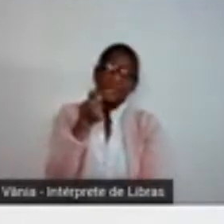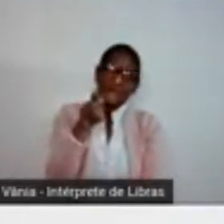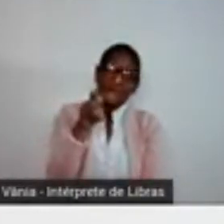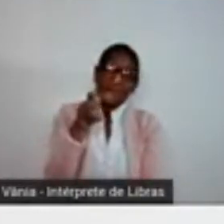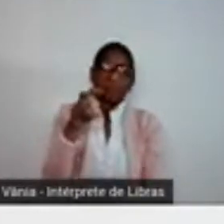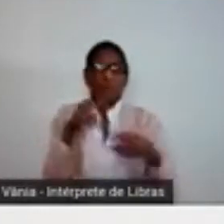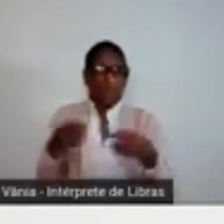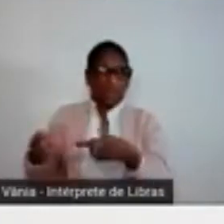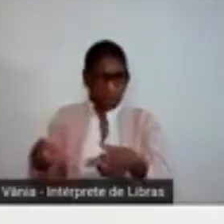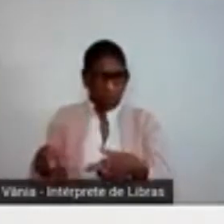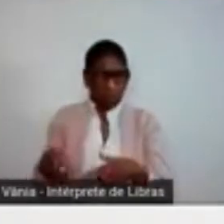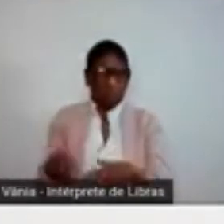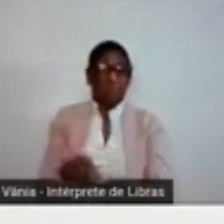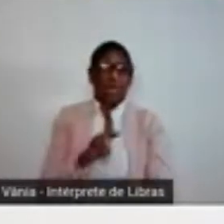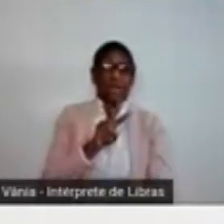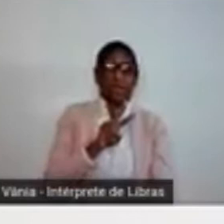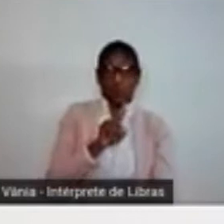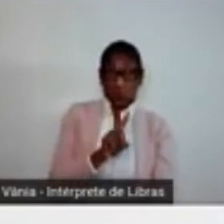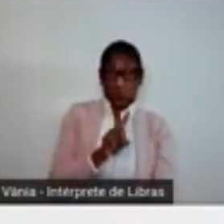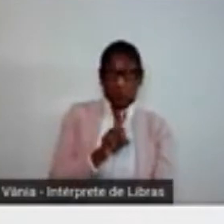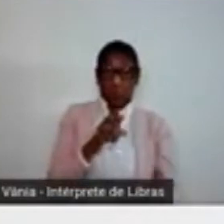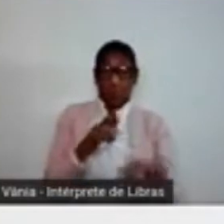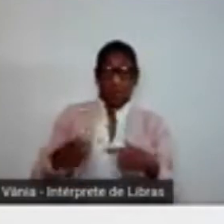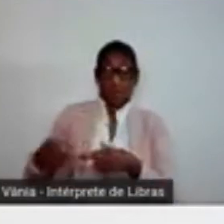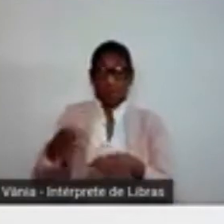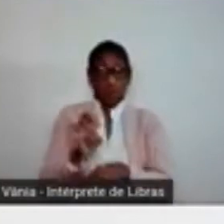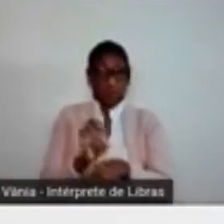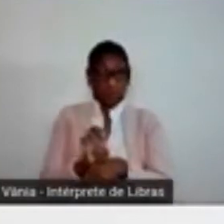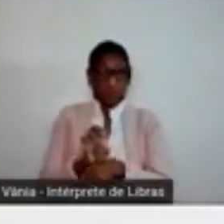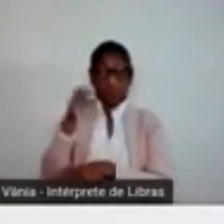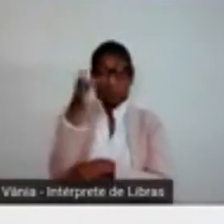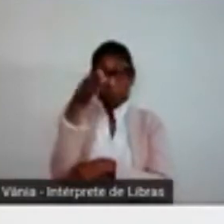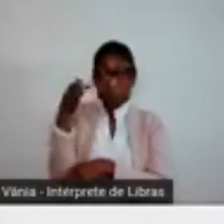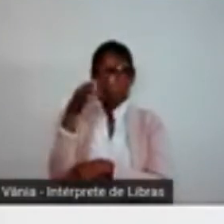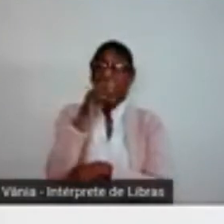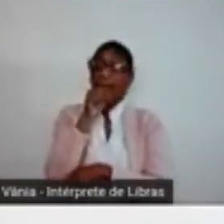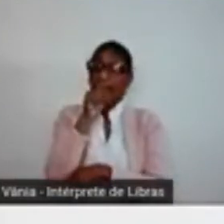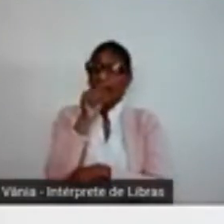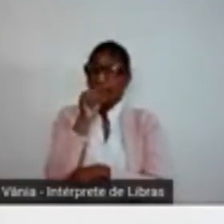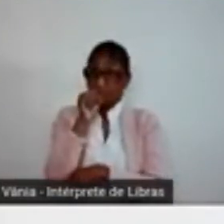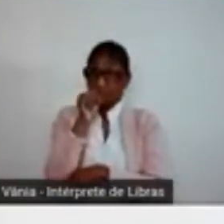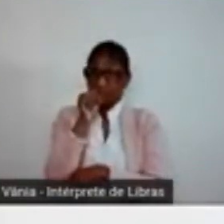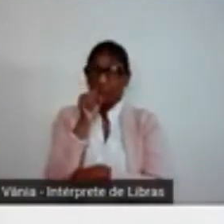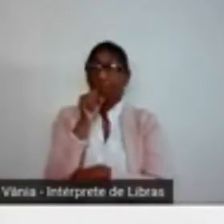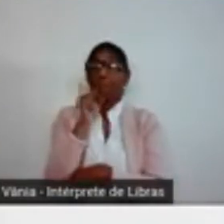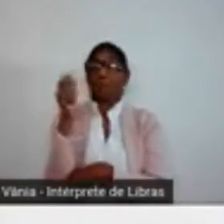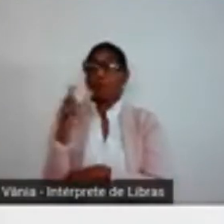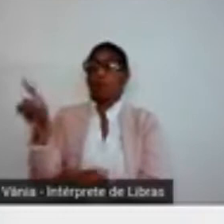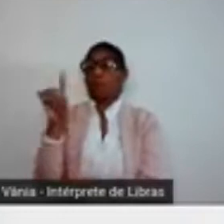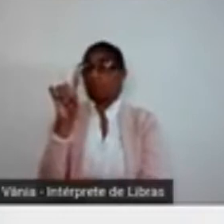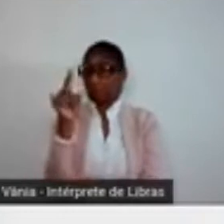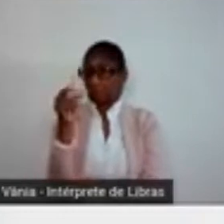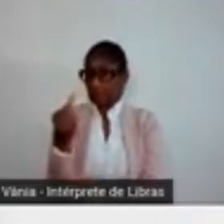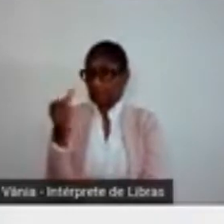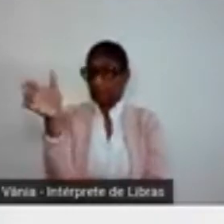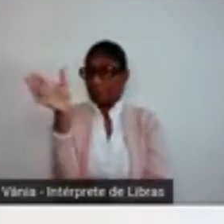regiões das 21 agora regiões do estado em bandeira laranja, as demais, portanto, 16 em